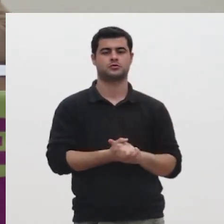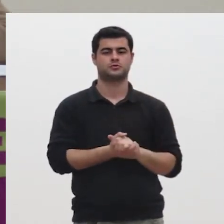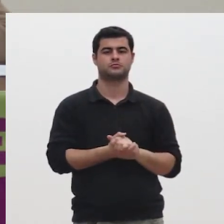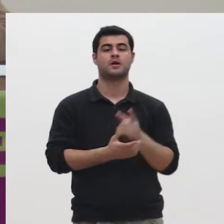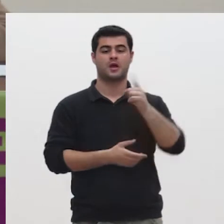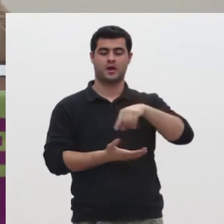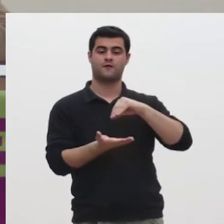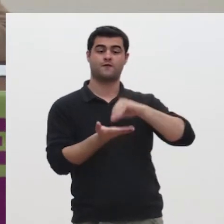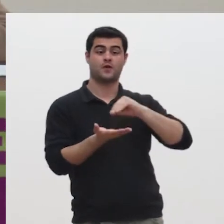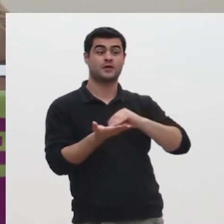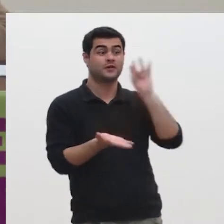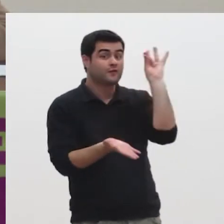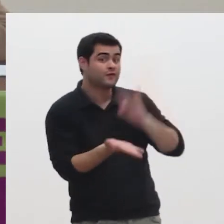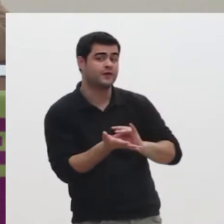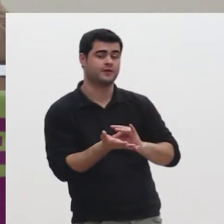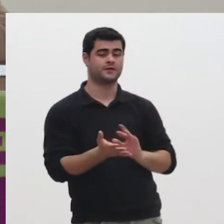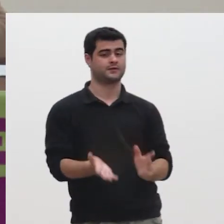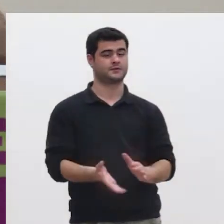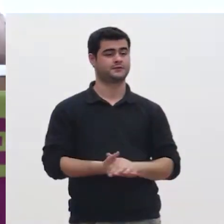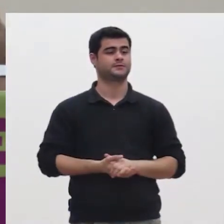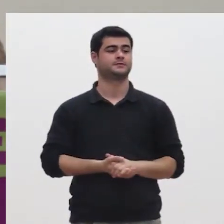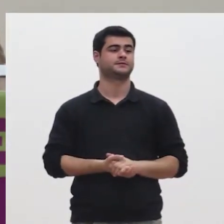são as carências concretamente.